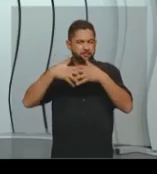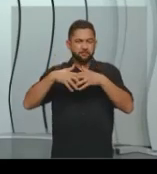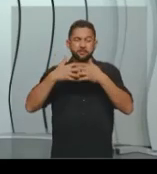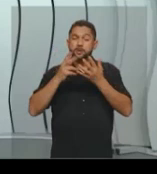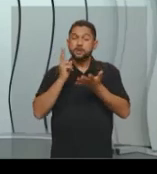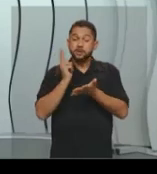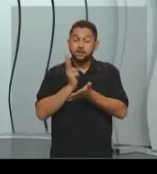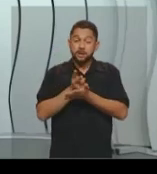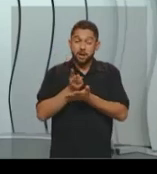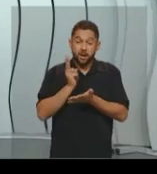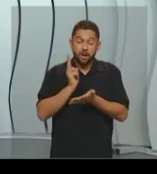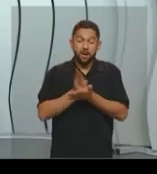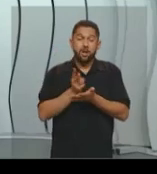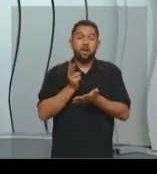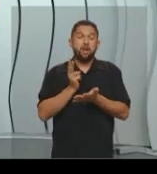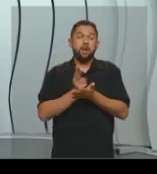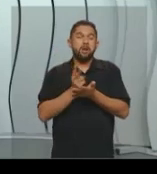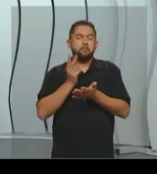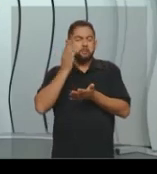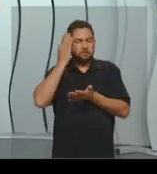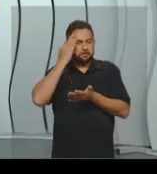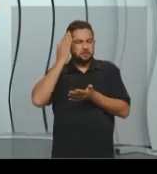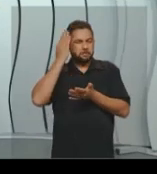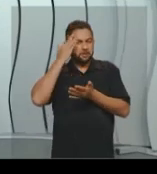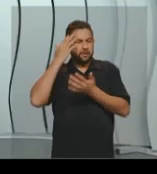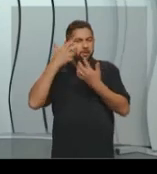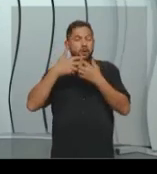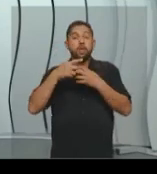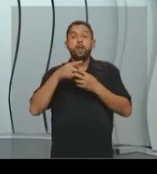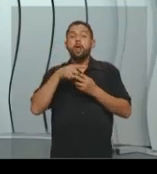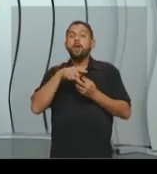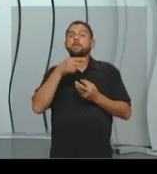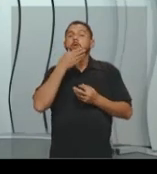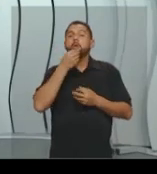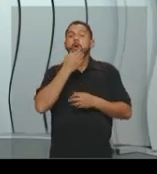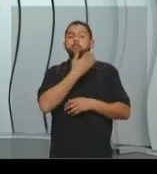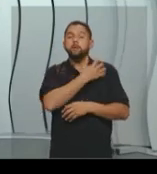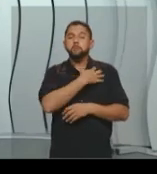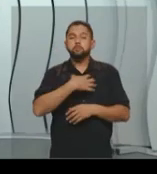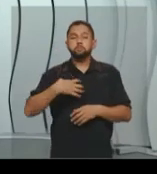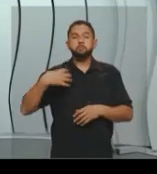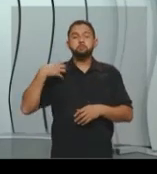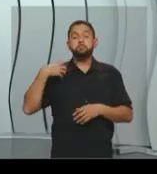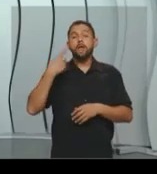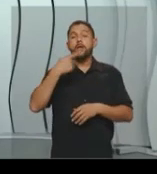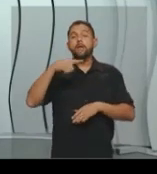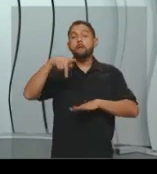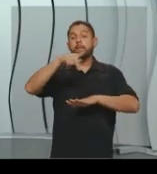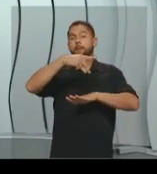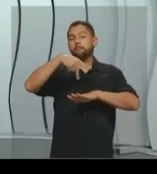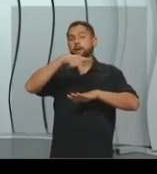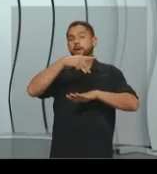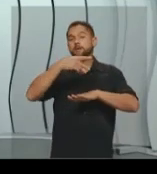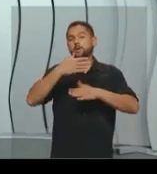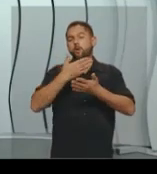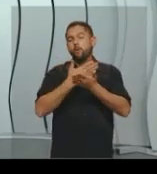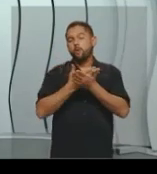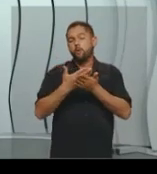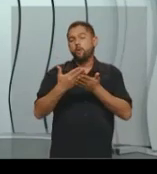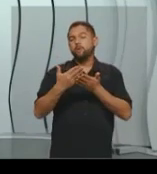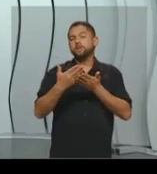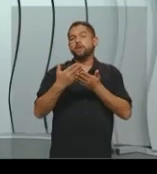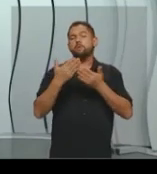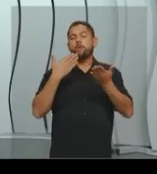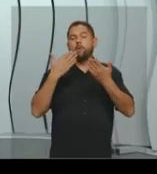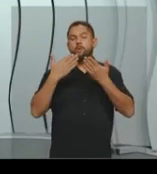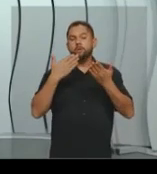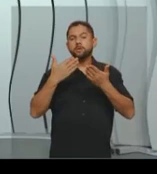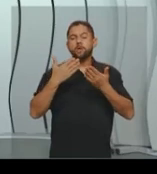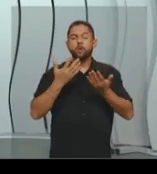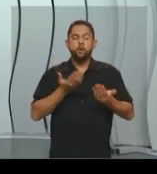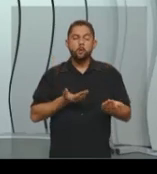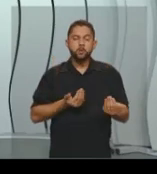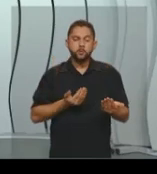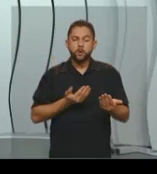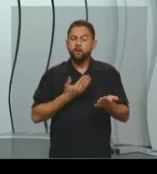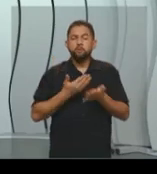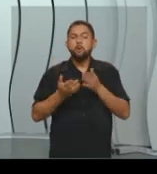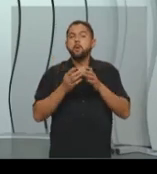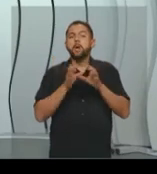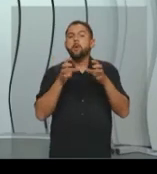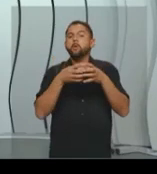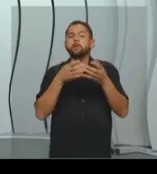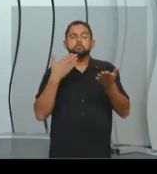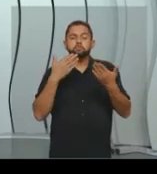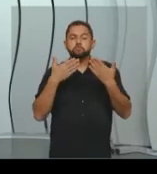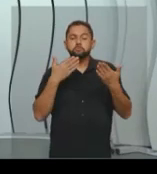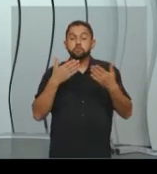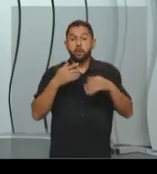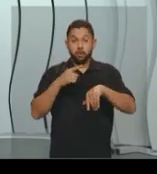fazia. Sócrates ia para as praças públicas e começava a conversar com os jovens ou com qualquer pessoa que seja. E o que Sócrates